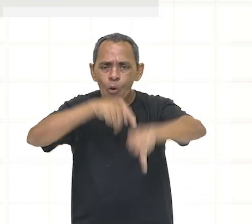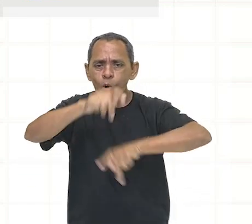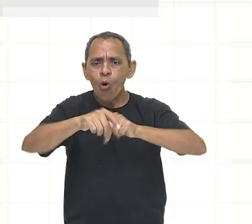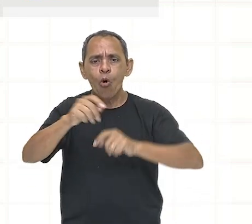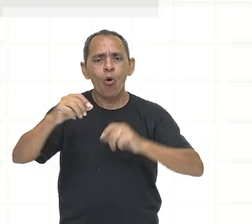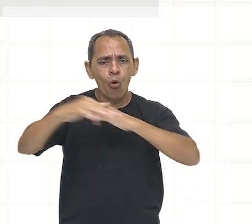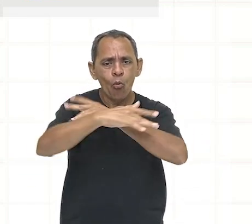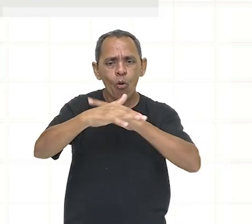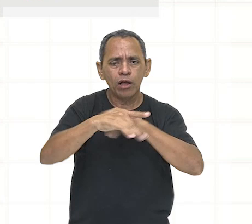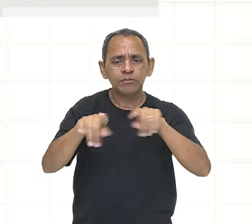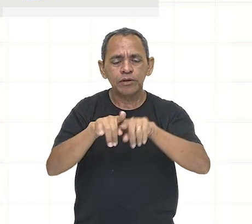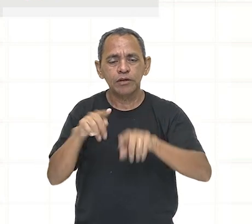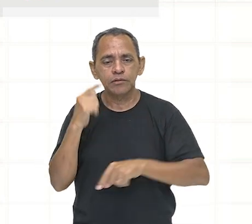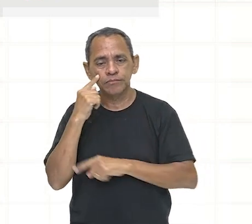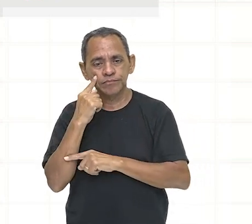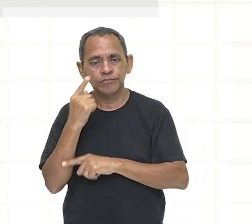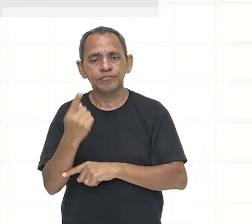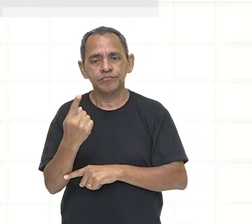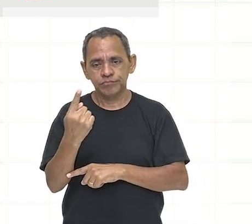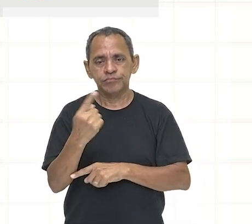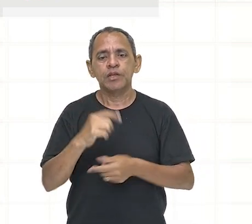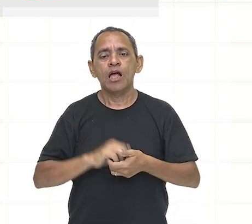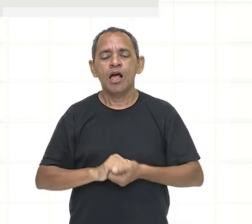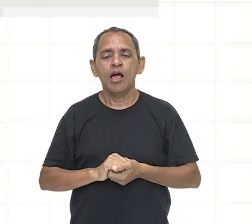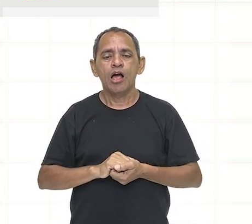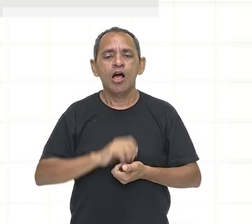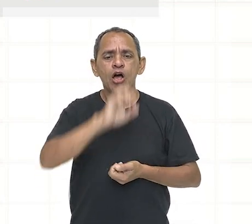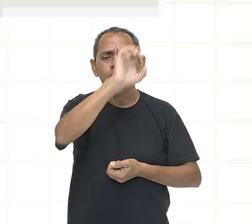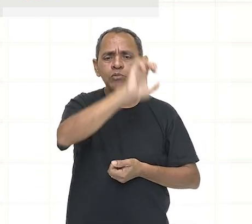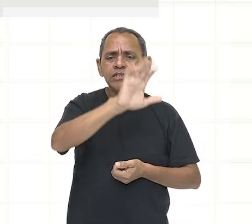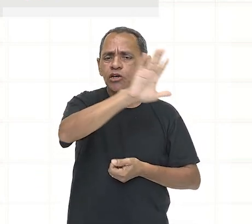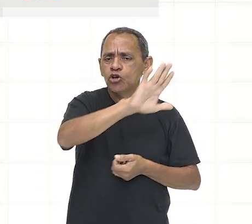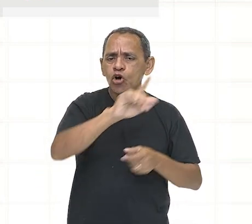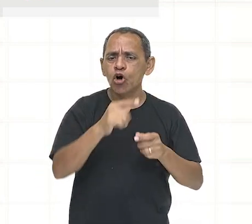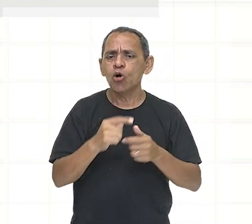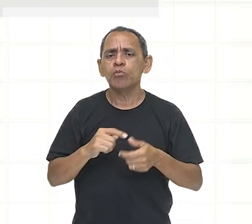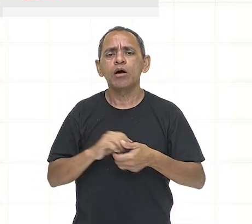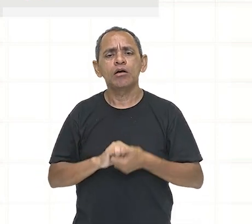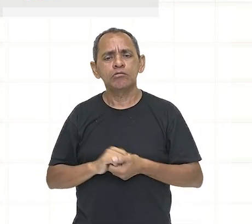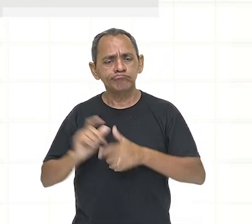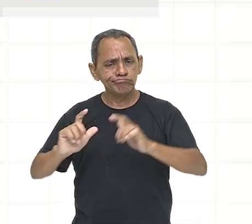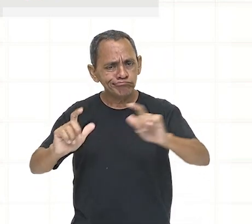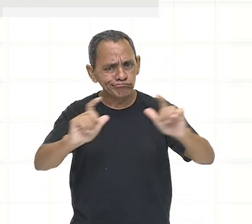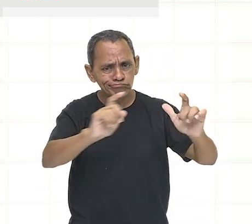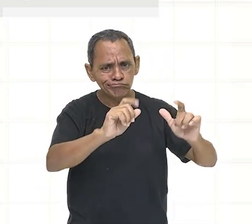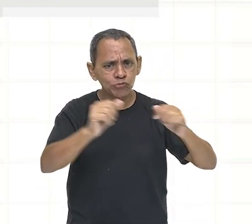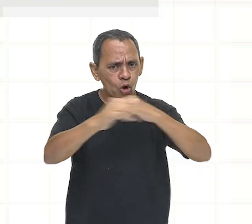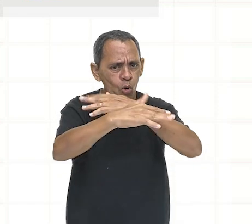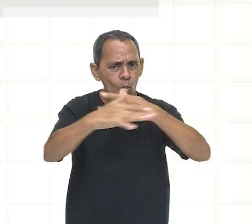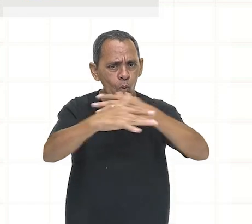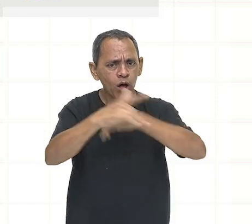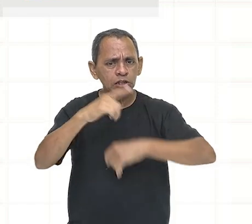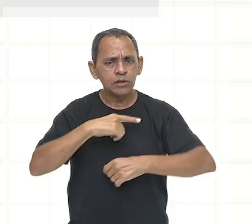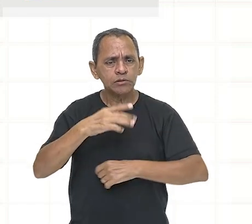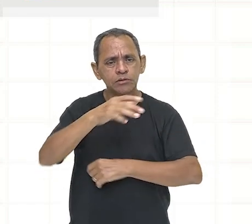na Europa, nós temos o primeiro lugar aqui, urbano, né, dentre os 3 que nós vamos falar,